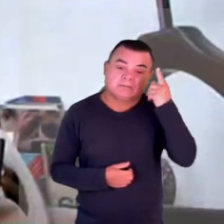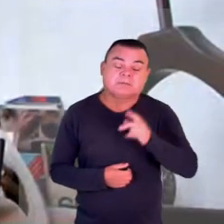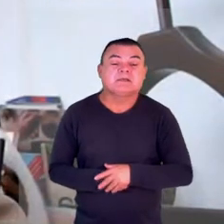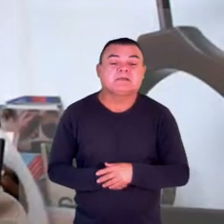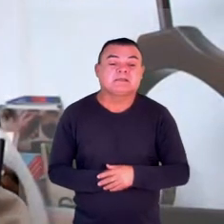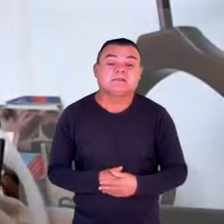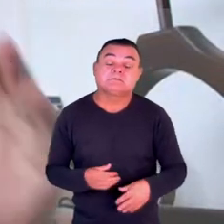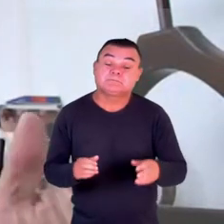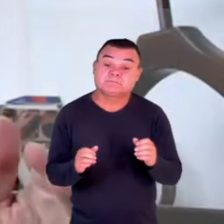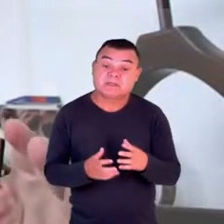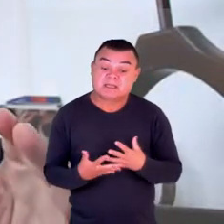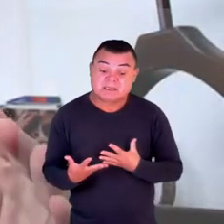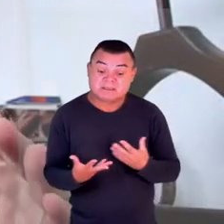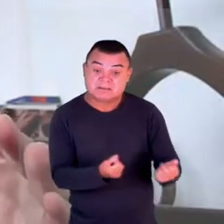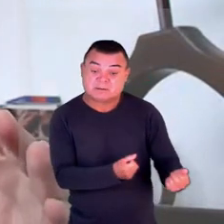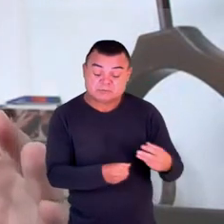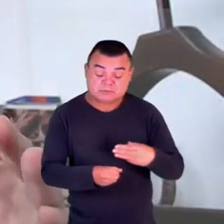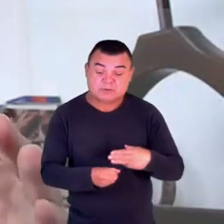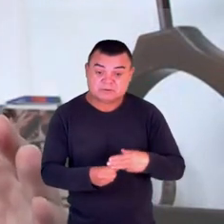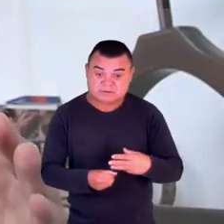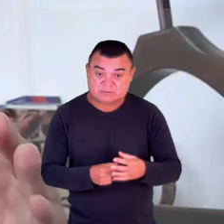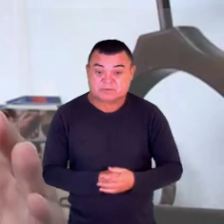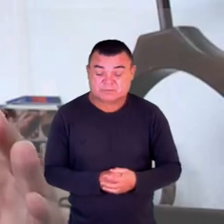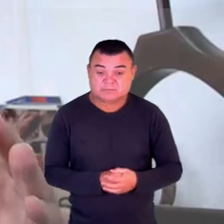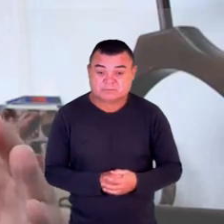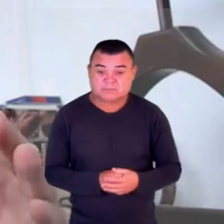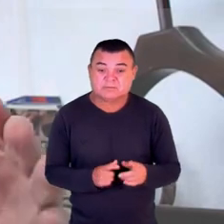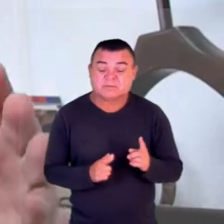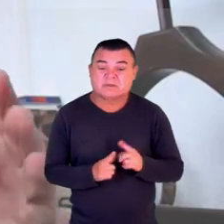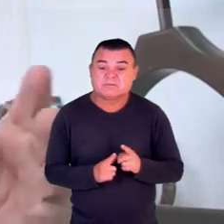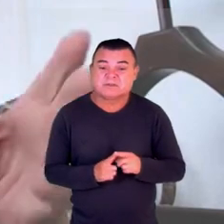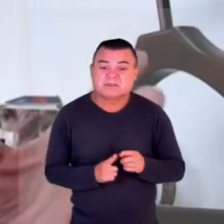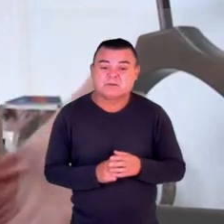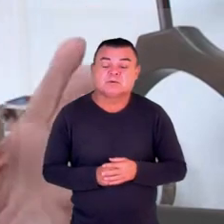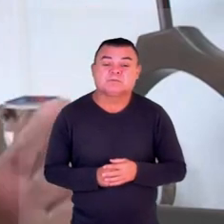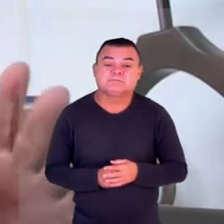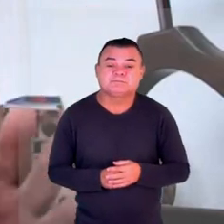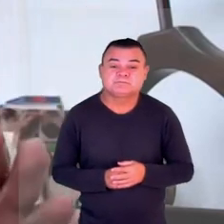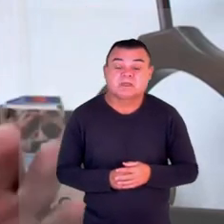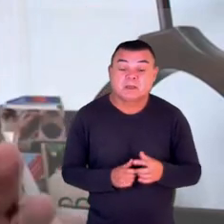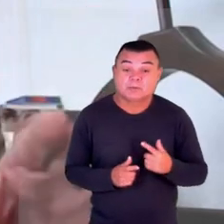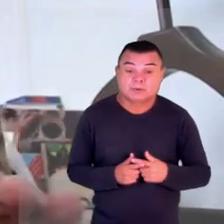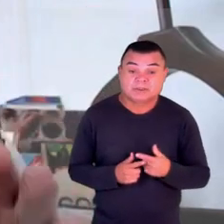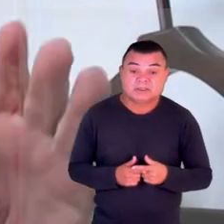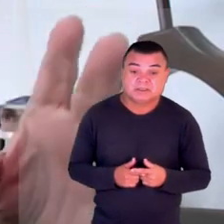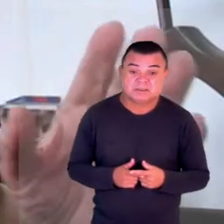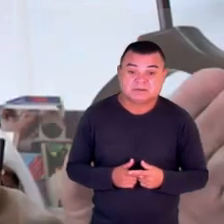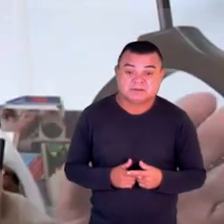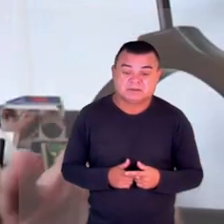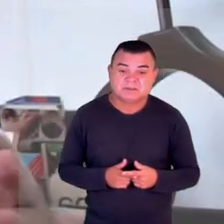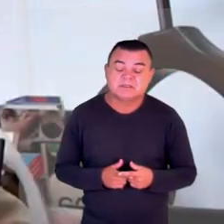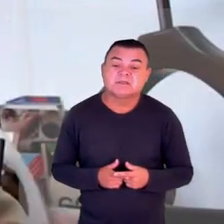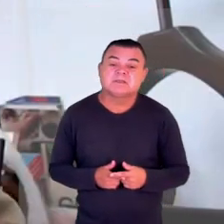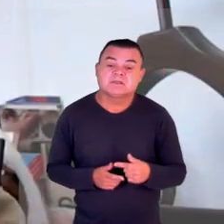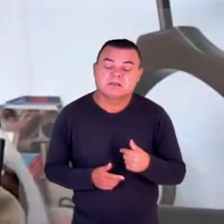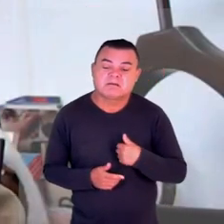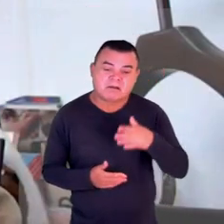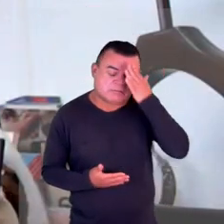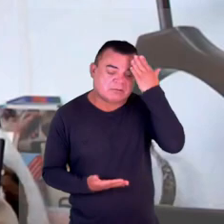cisão primeiro eh porque eu sou daqueles que acreditam na democracia